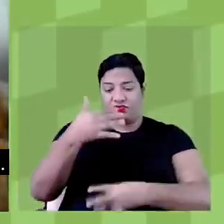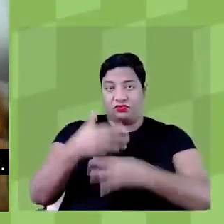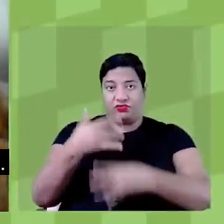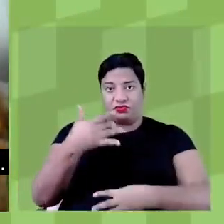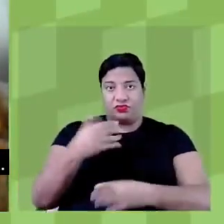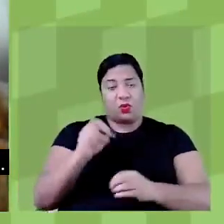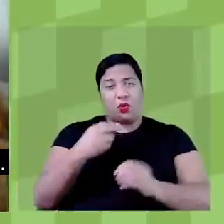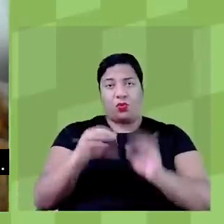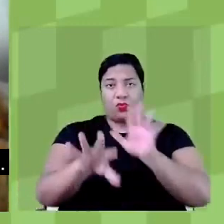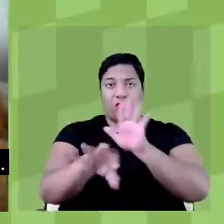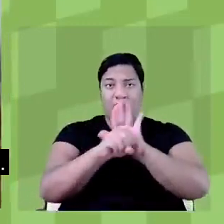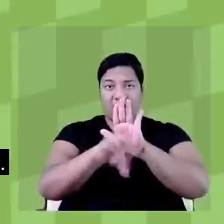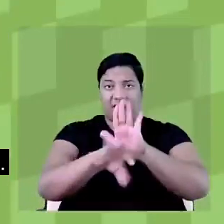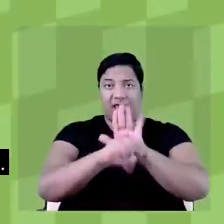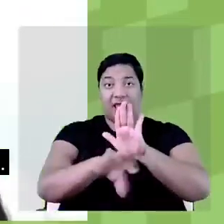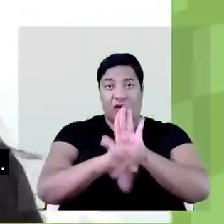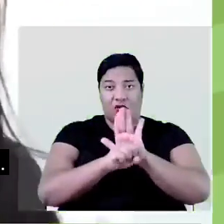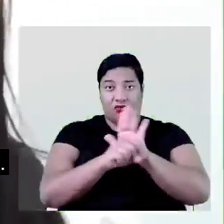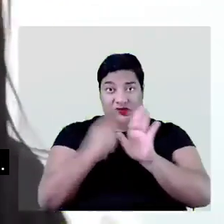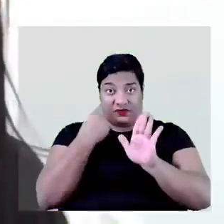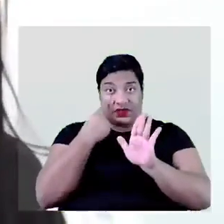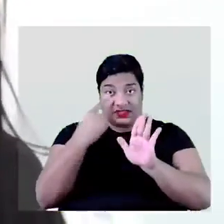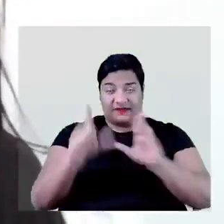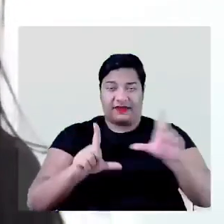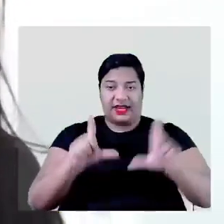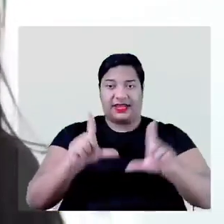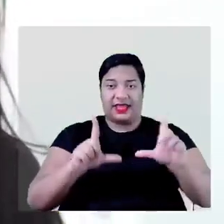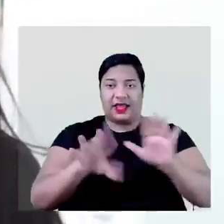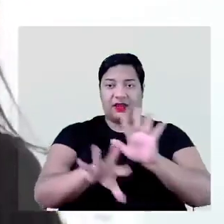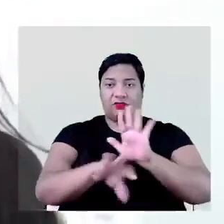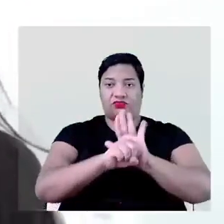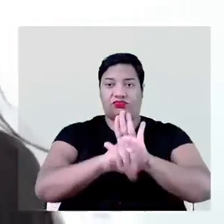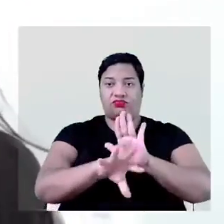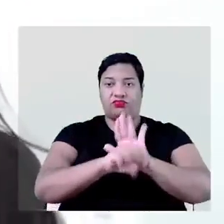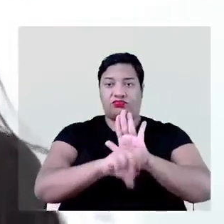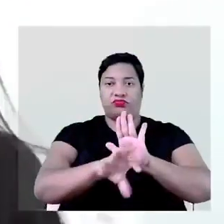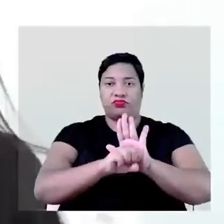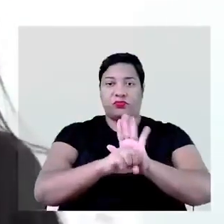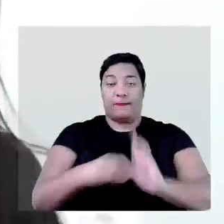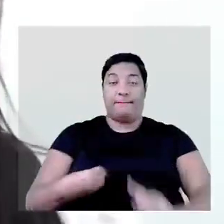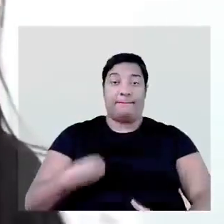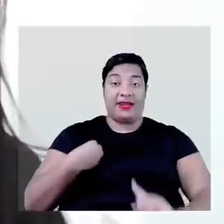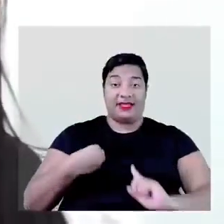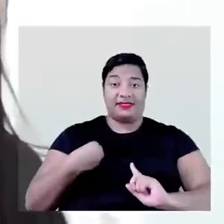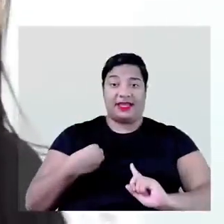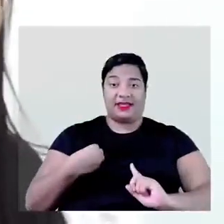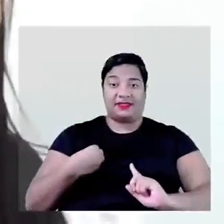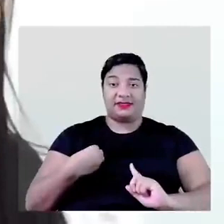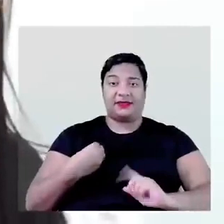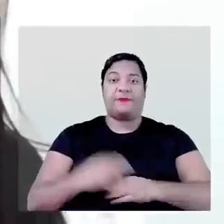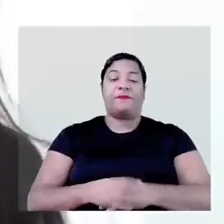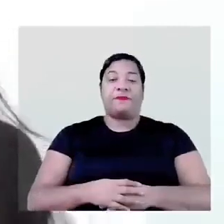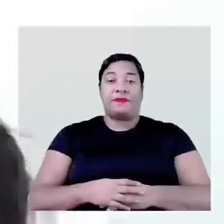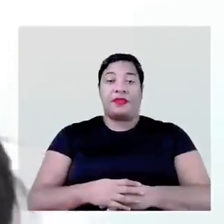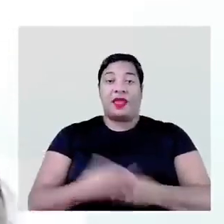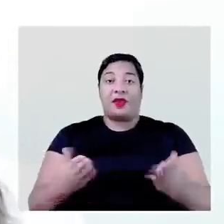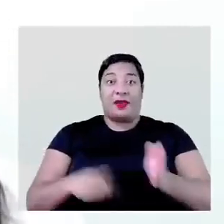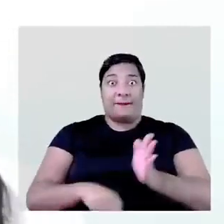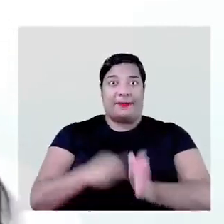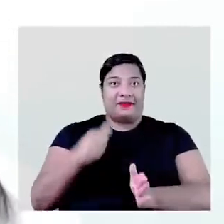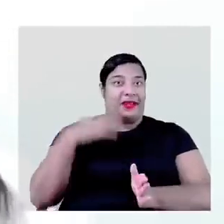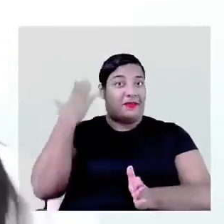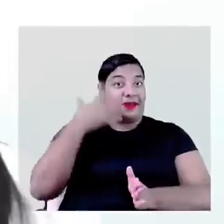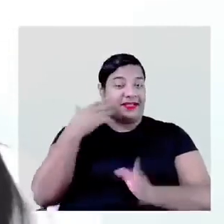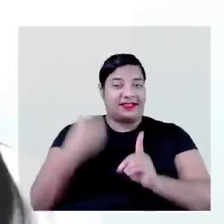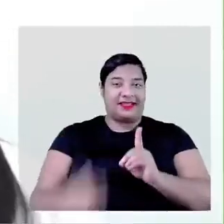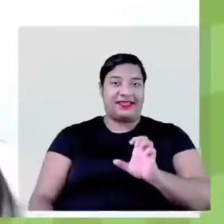que está aparecendo aí na sua tela. E na sequência, vamos ouvir a primeira tela compartilhada entre mediadoras e duas palestrantes.